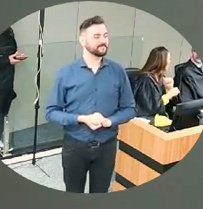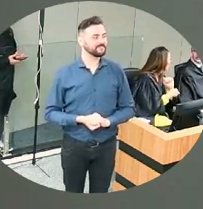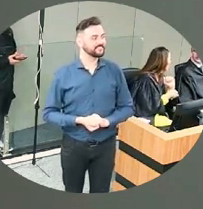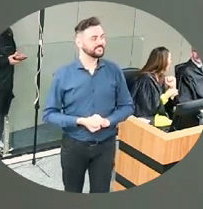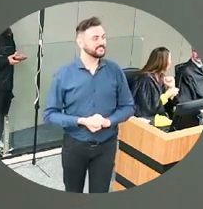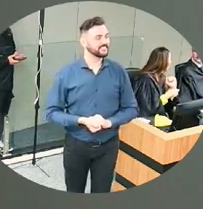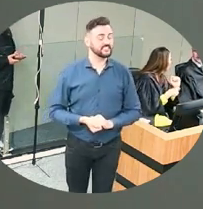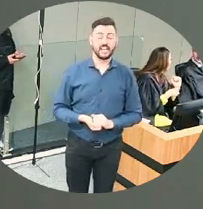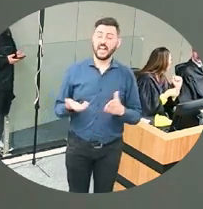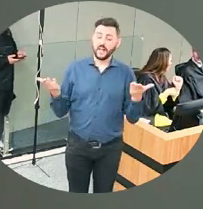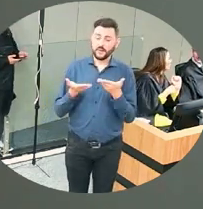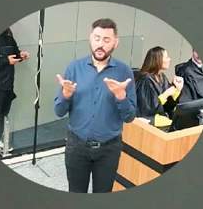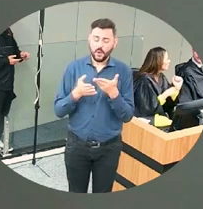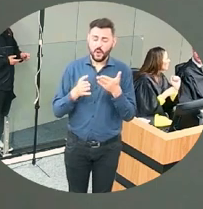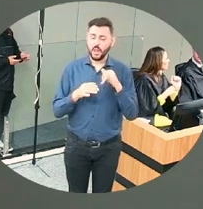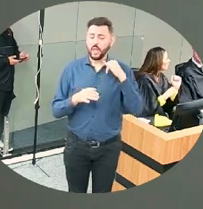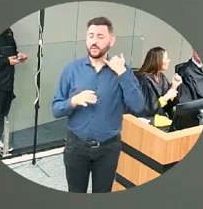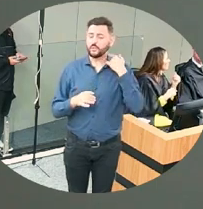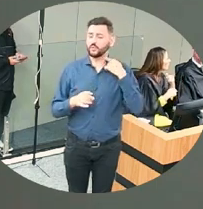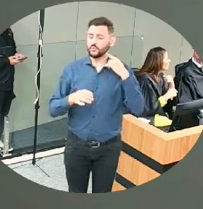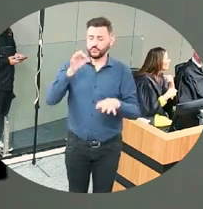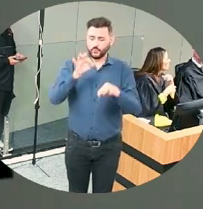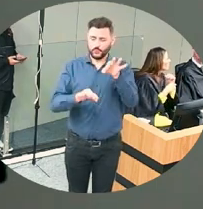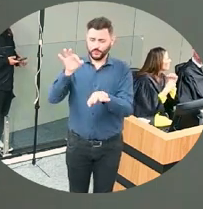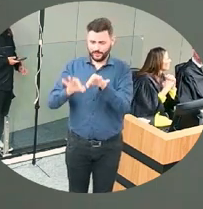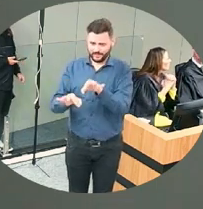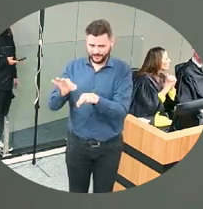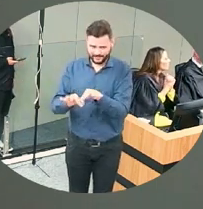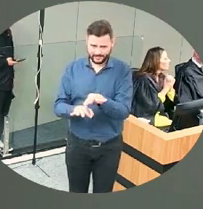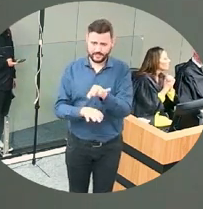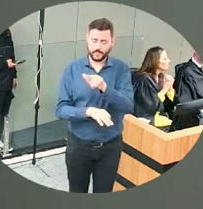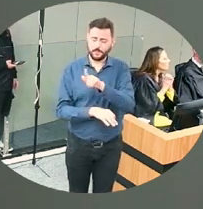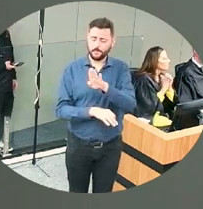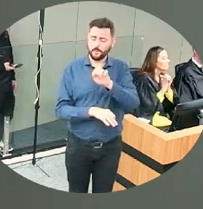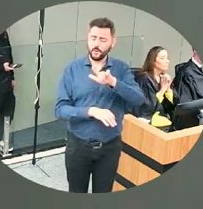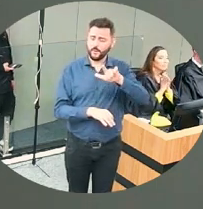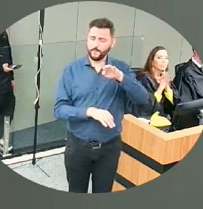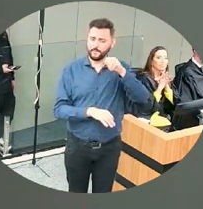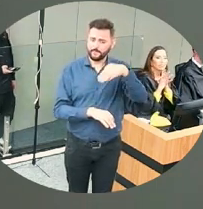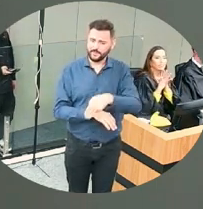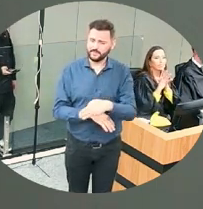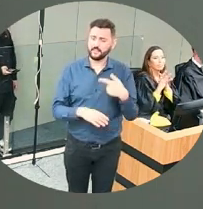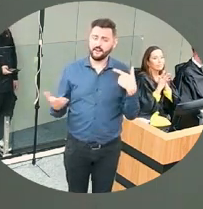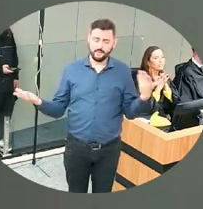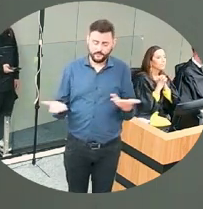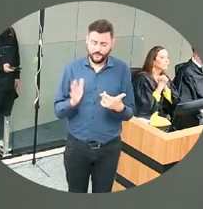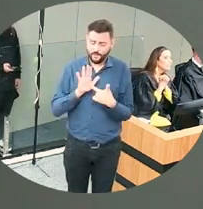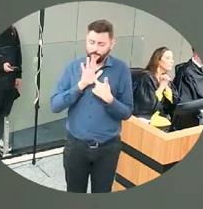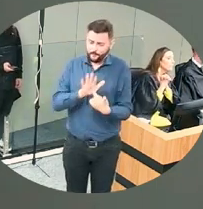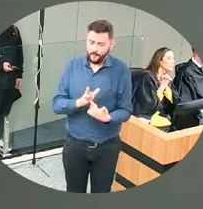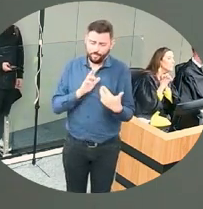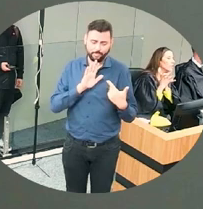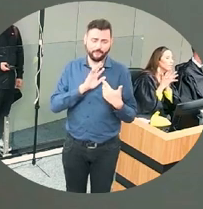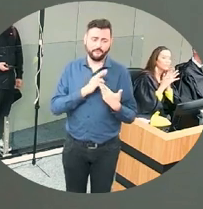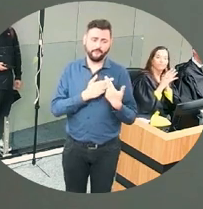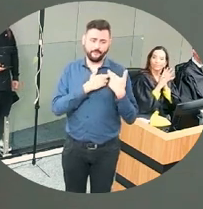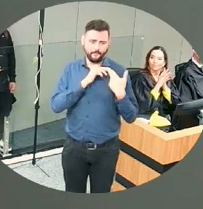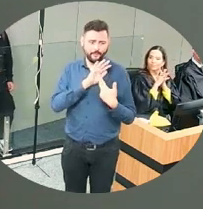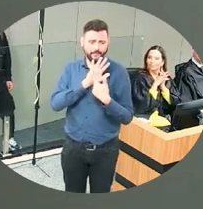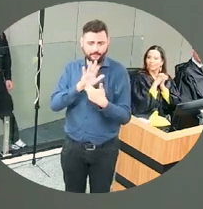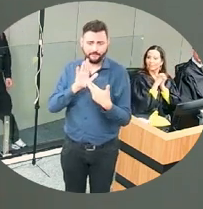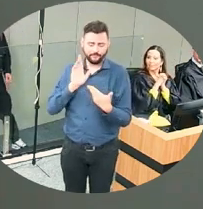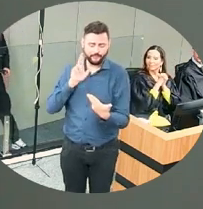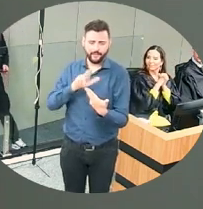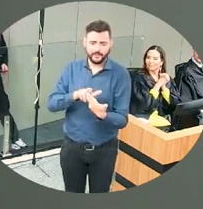presenças senhor juiz federal Dr Vilan bman neste ato representando o diretor do fum da